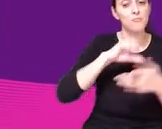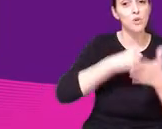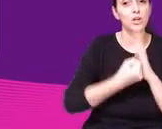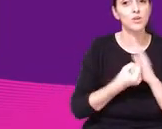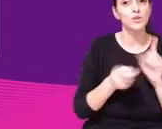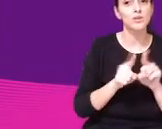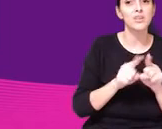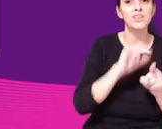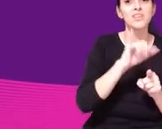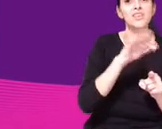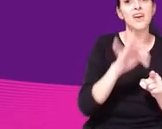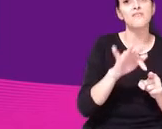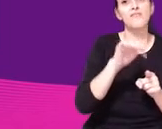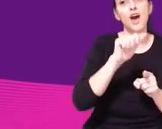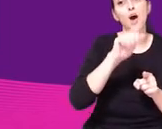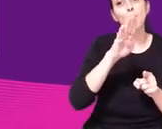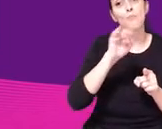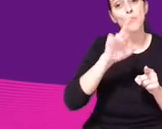BRA, INRA.